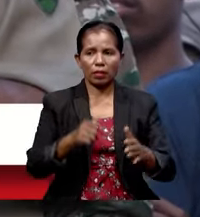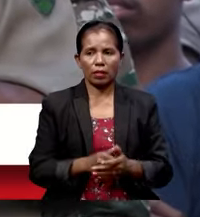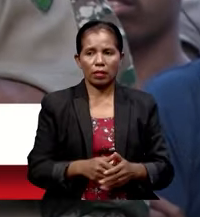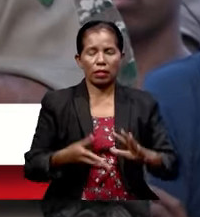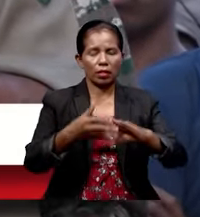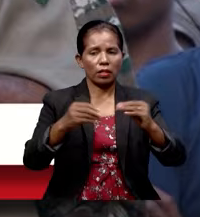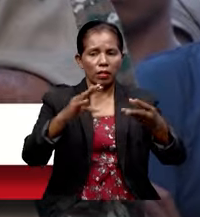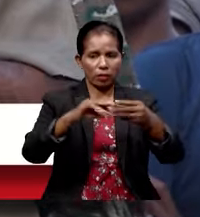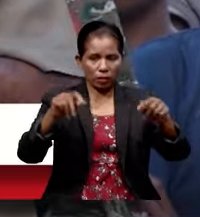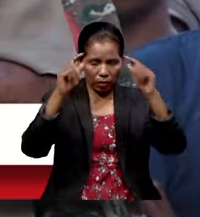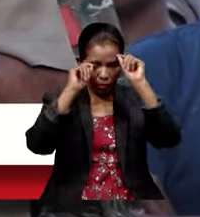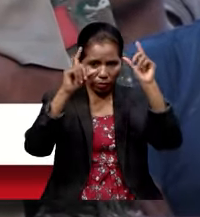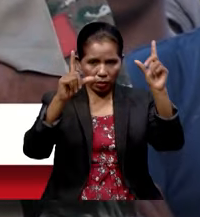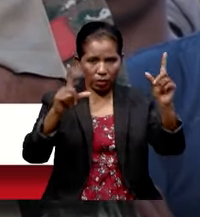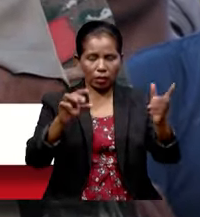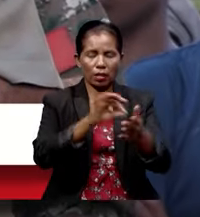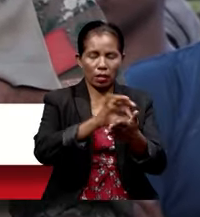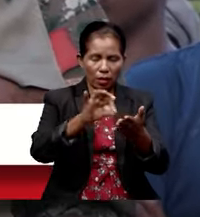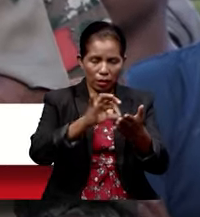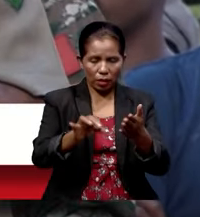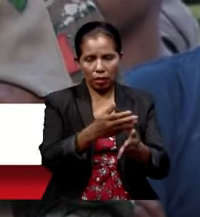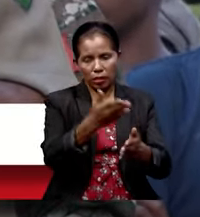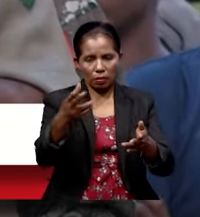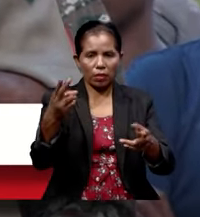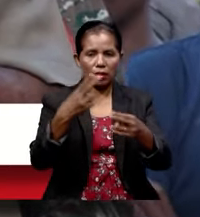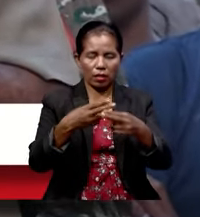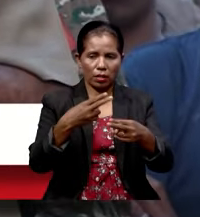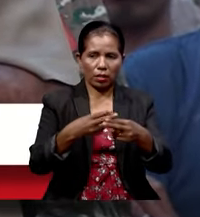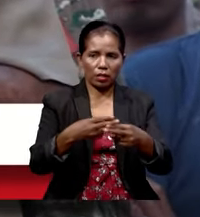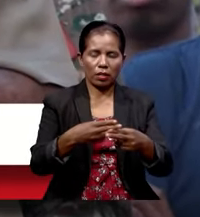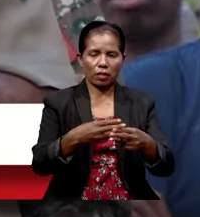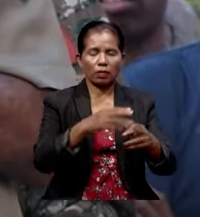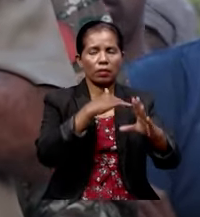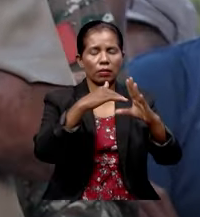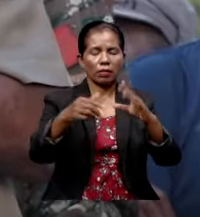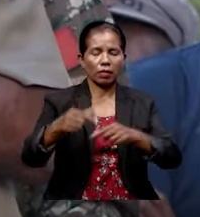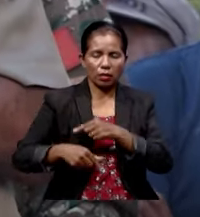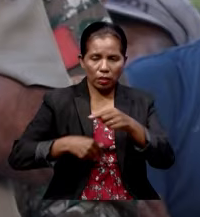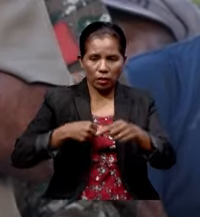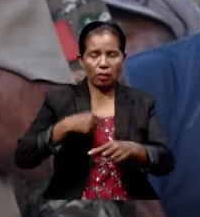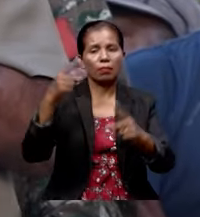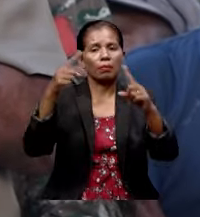História Timor-Leste, minha paz em se hakere, que não marca e da bota minha nara, o de transmite geração ba geração.